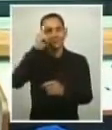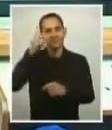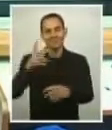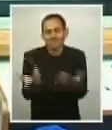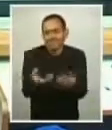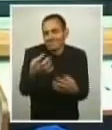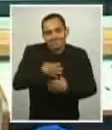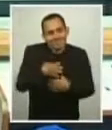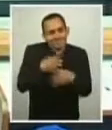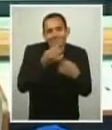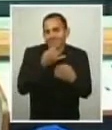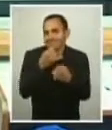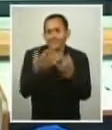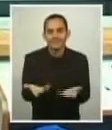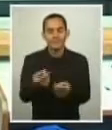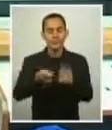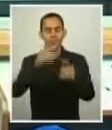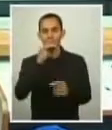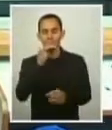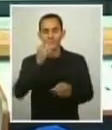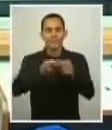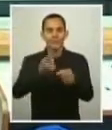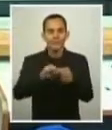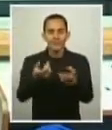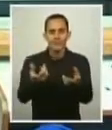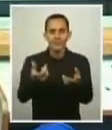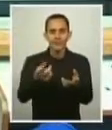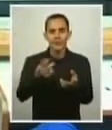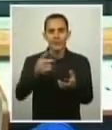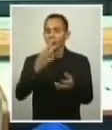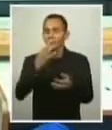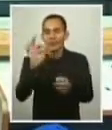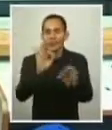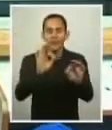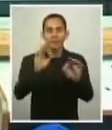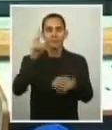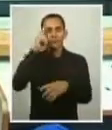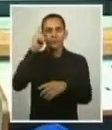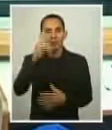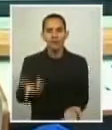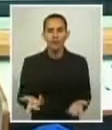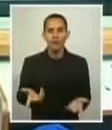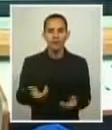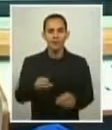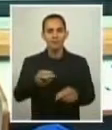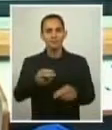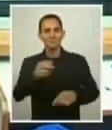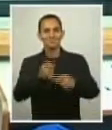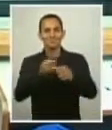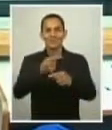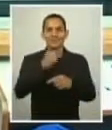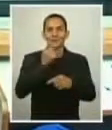sinto muito é exatamente porque desconhecemos a história e é que por vezes